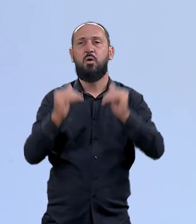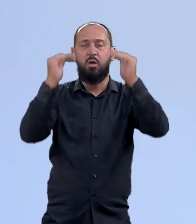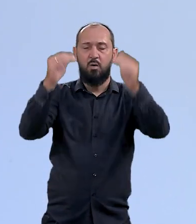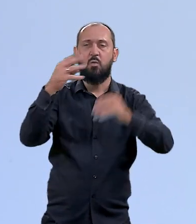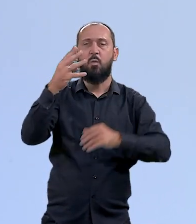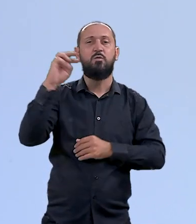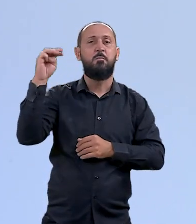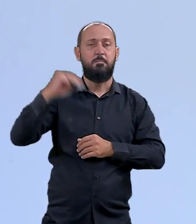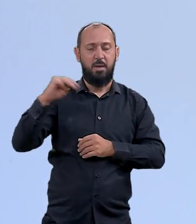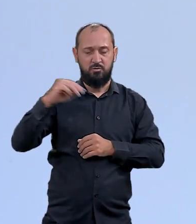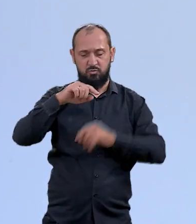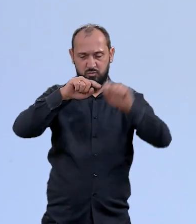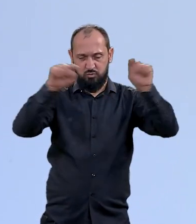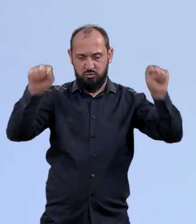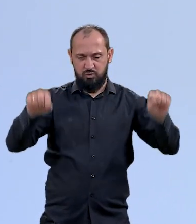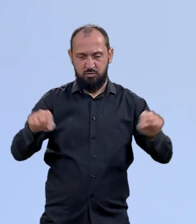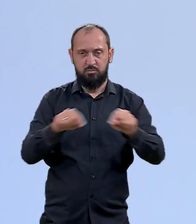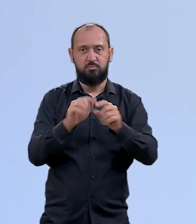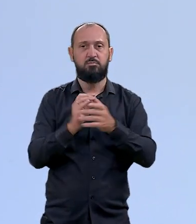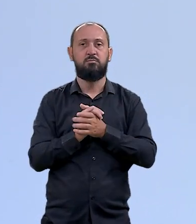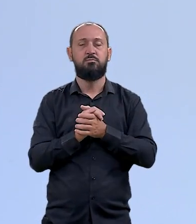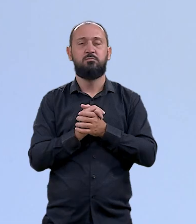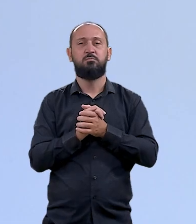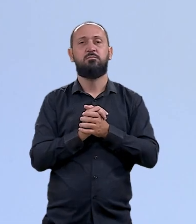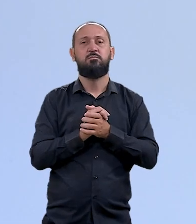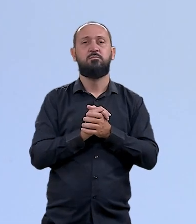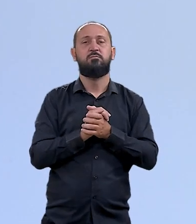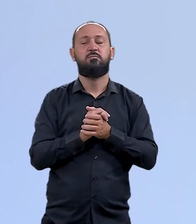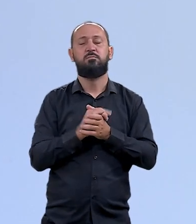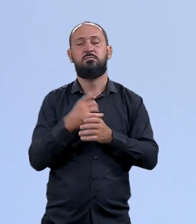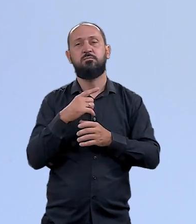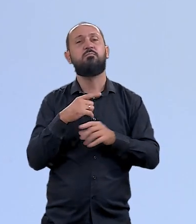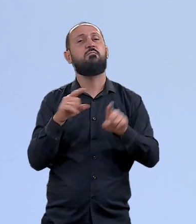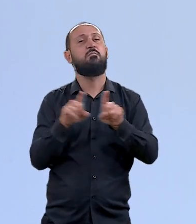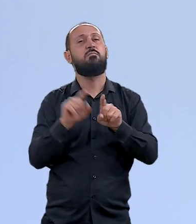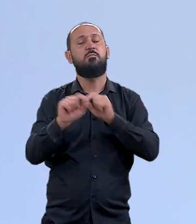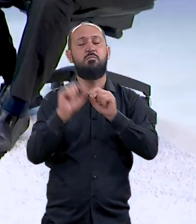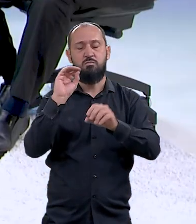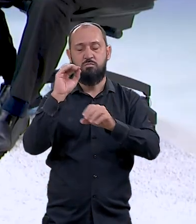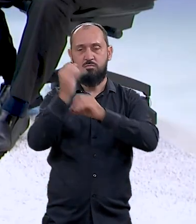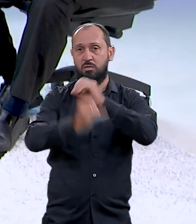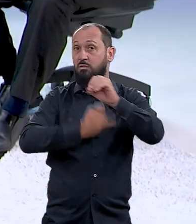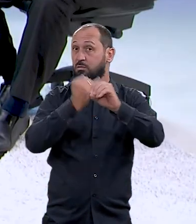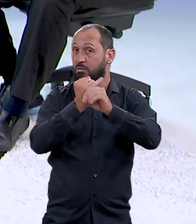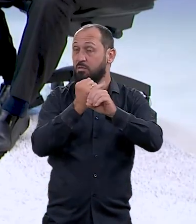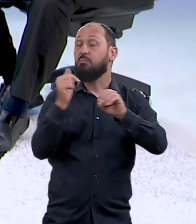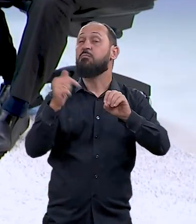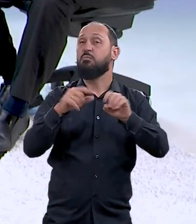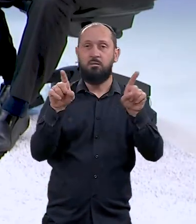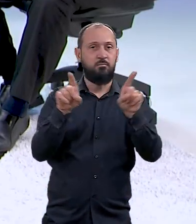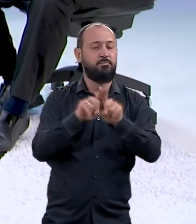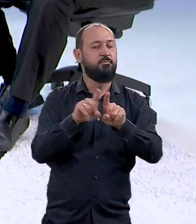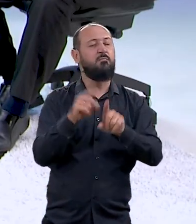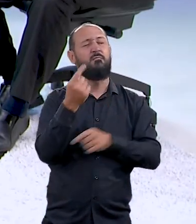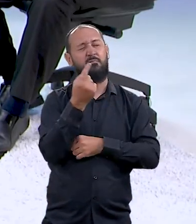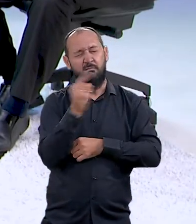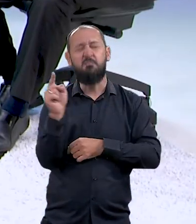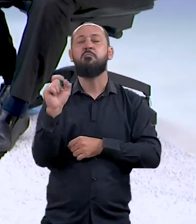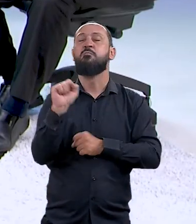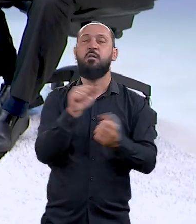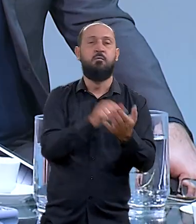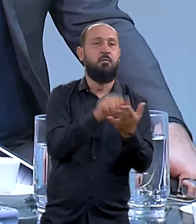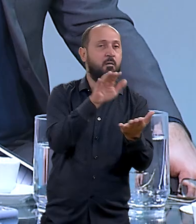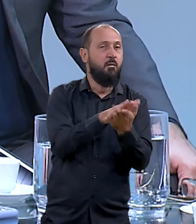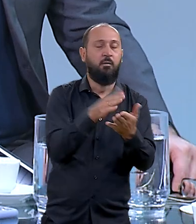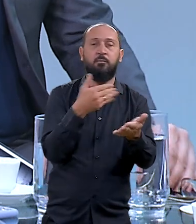esfera criminal. Existem os crimes também de falsidade ideológica eleitoral, se por acaso tem aquele caixa 2 ali, o candidato tem o caixa 2, que